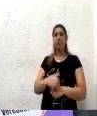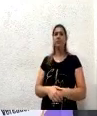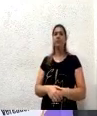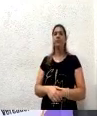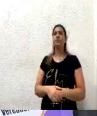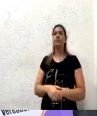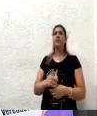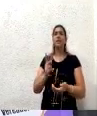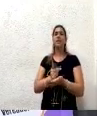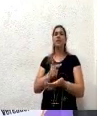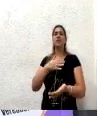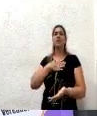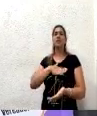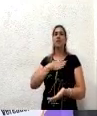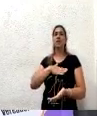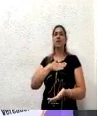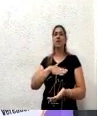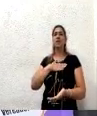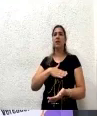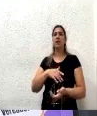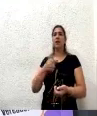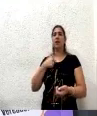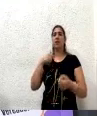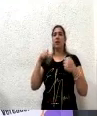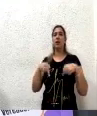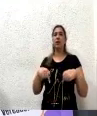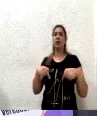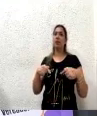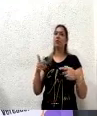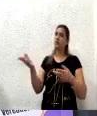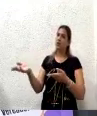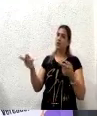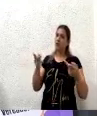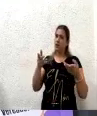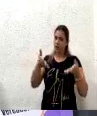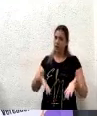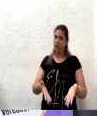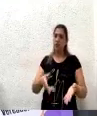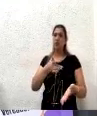É sempre um prazer receber vocês aqui, né, da saúde.